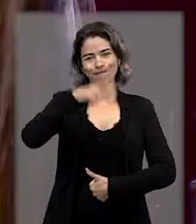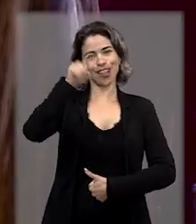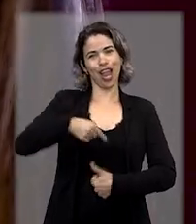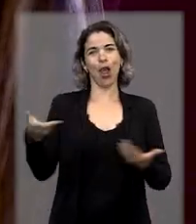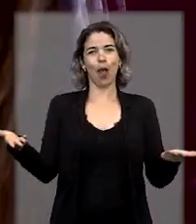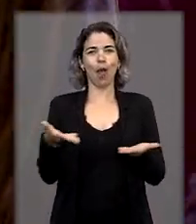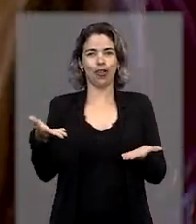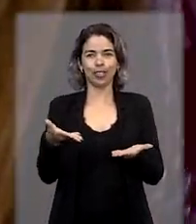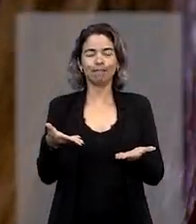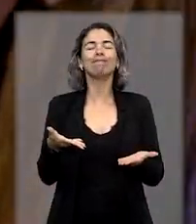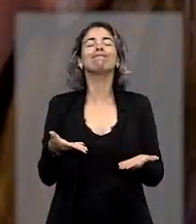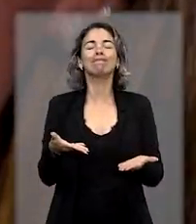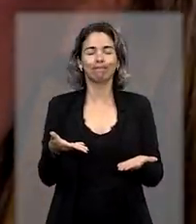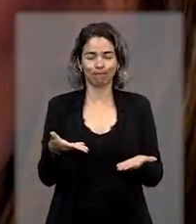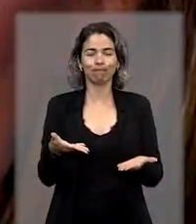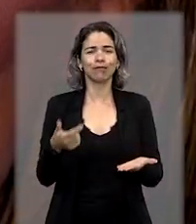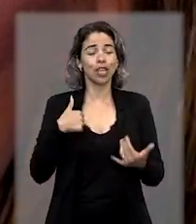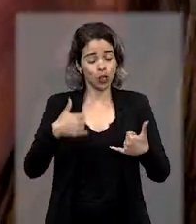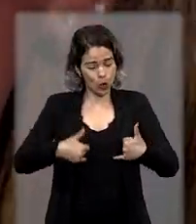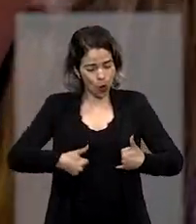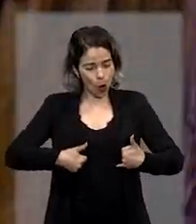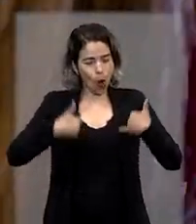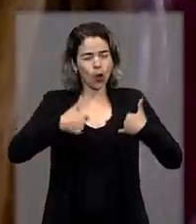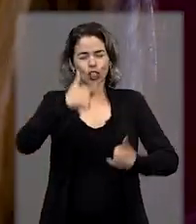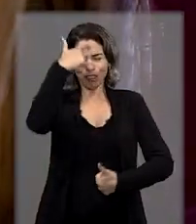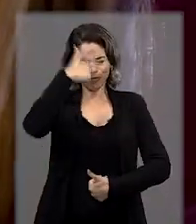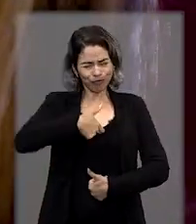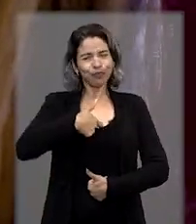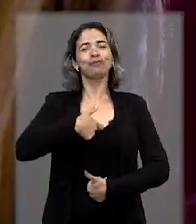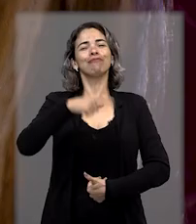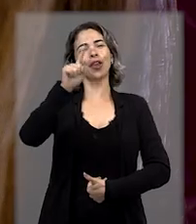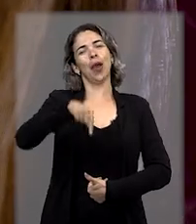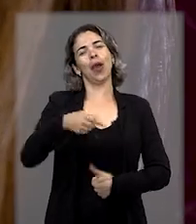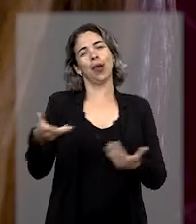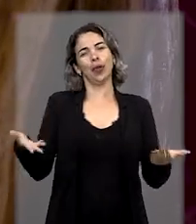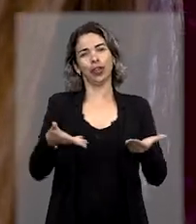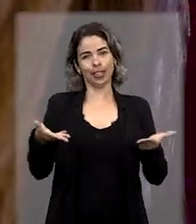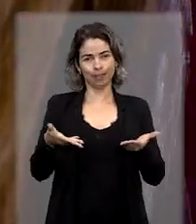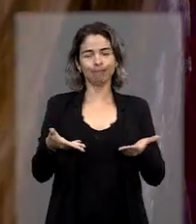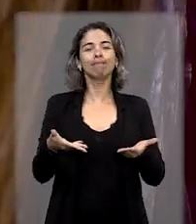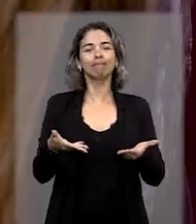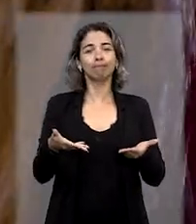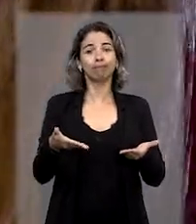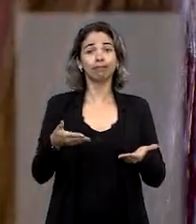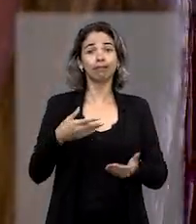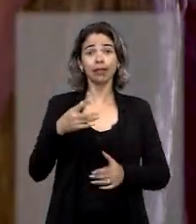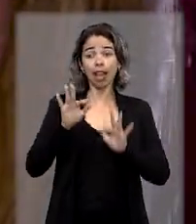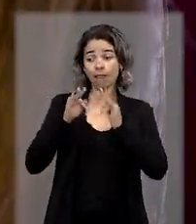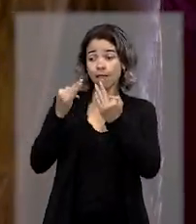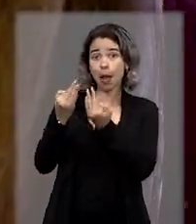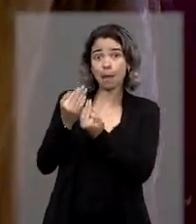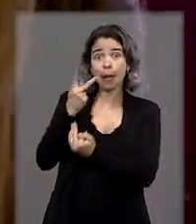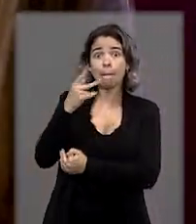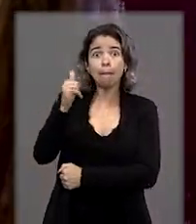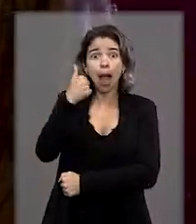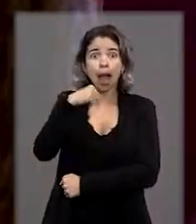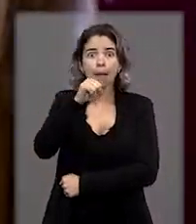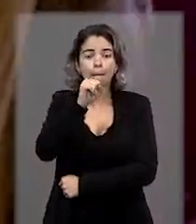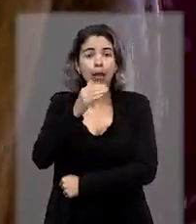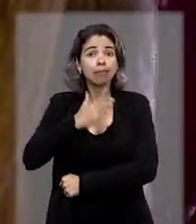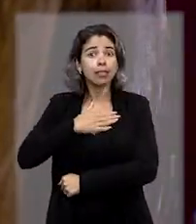hoje eu sinto orgulho de quem eu sou hoje e meus pais também